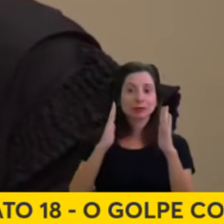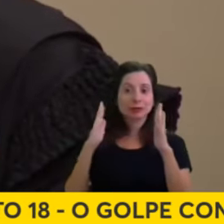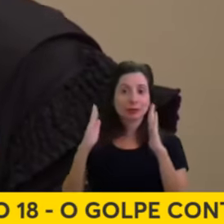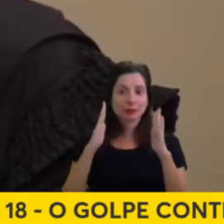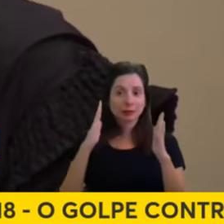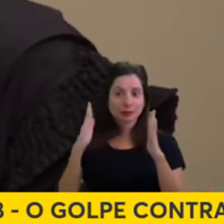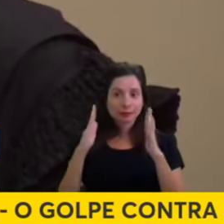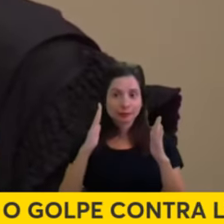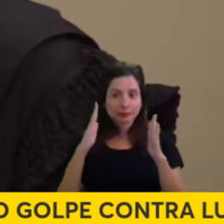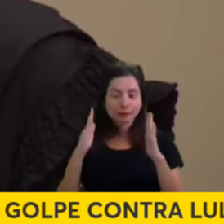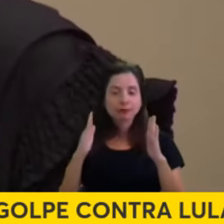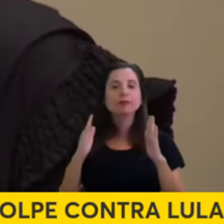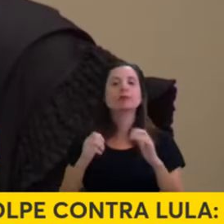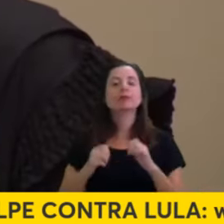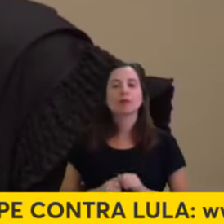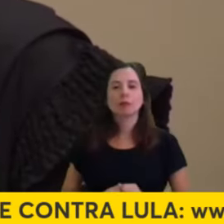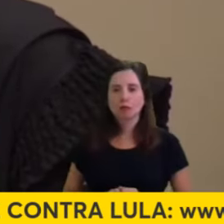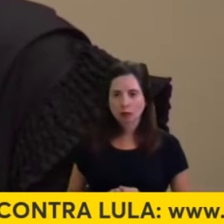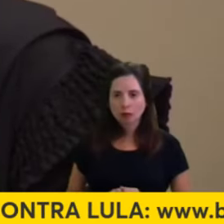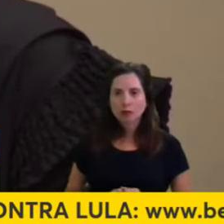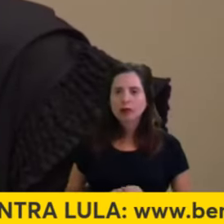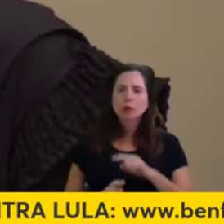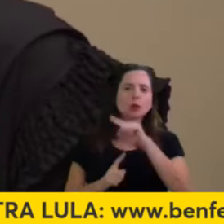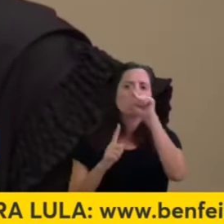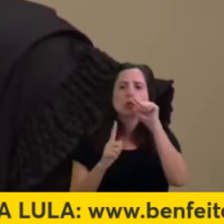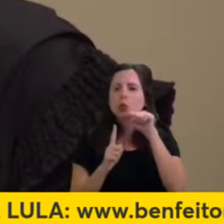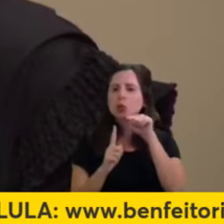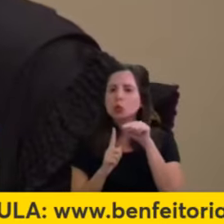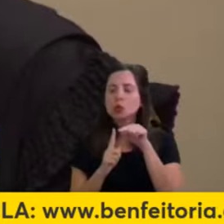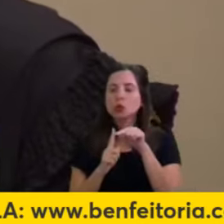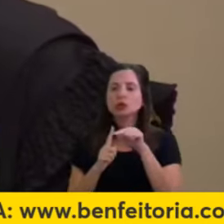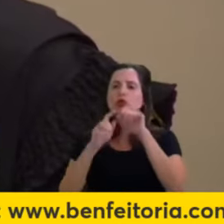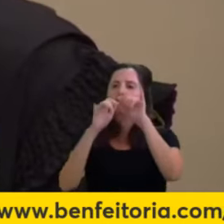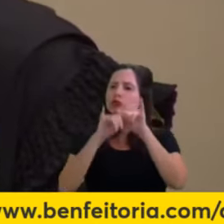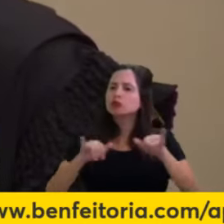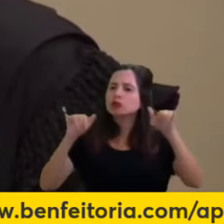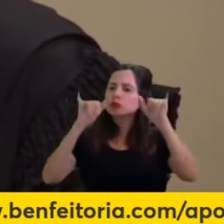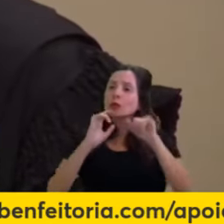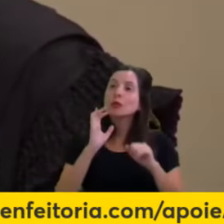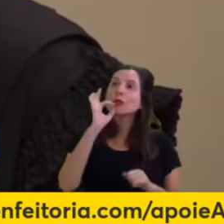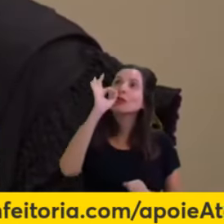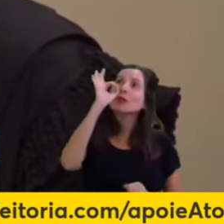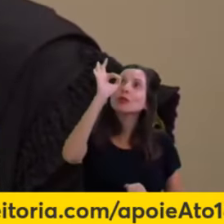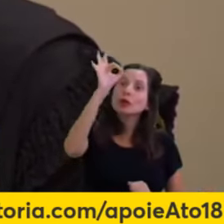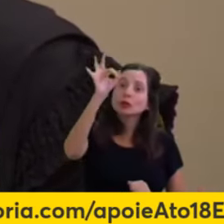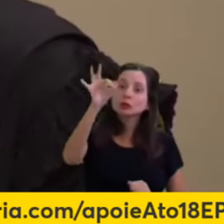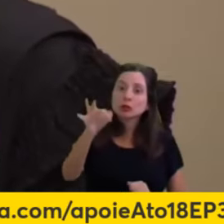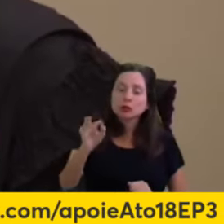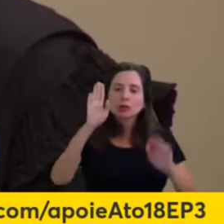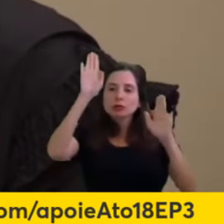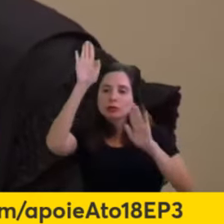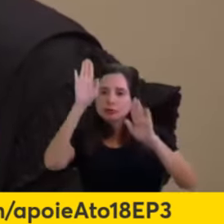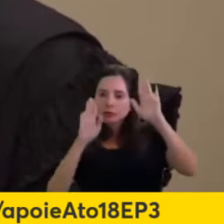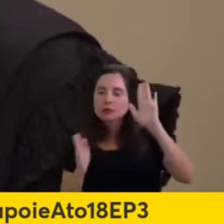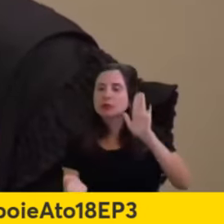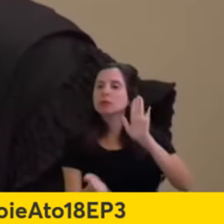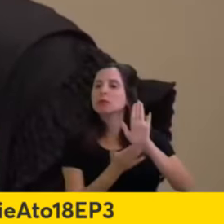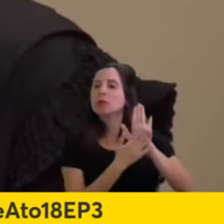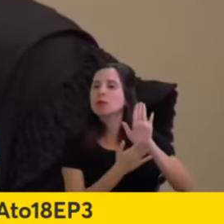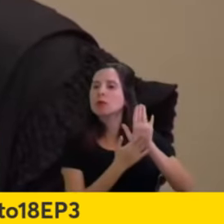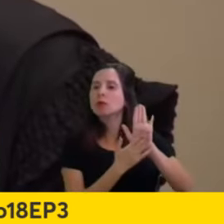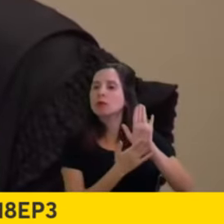convicções partidárias e tem o objetivo de levar ao conhecimento geral uma futura candidatura através da divulgação de qualidades e